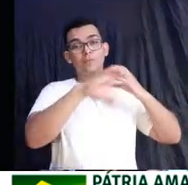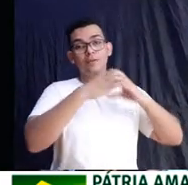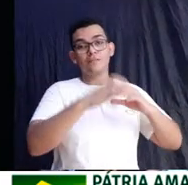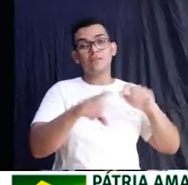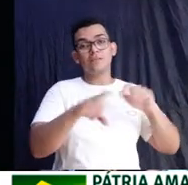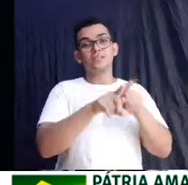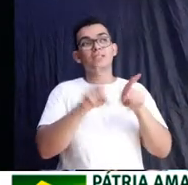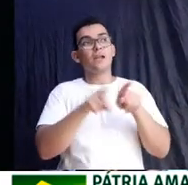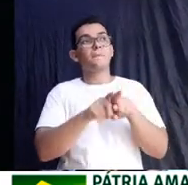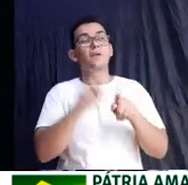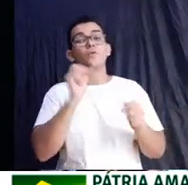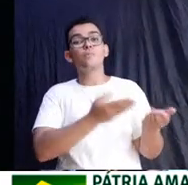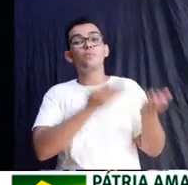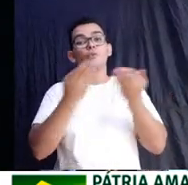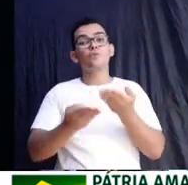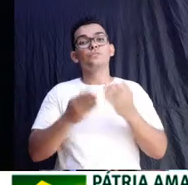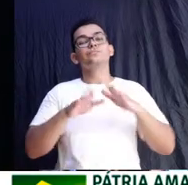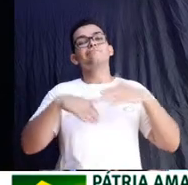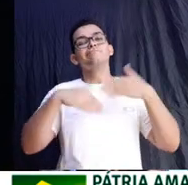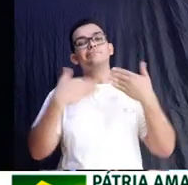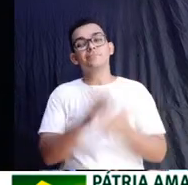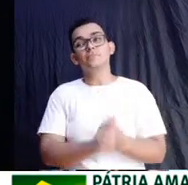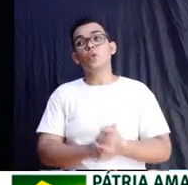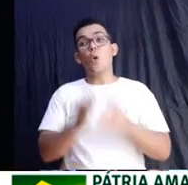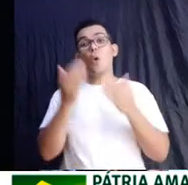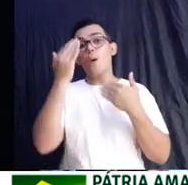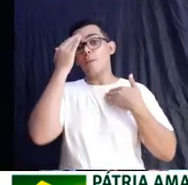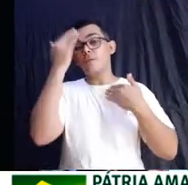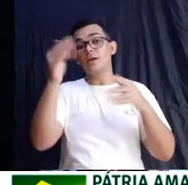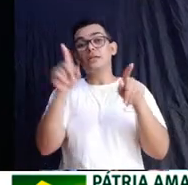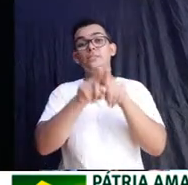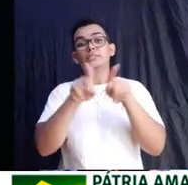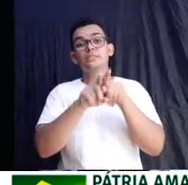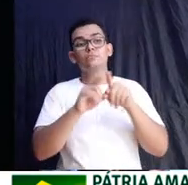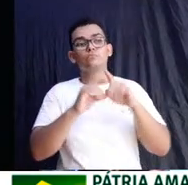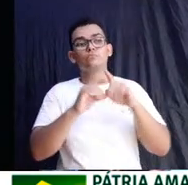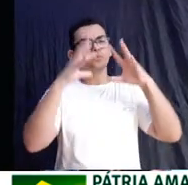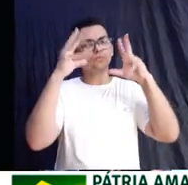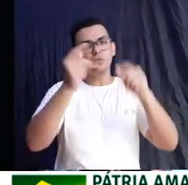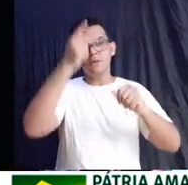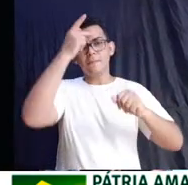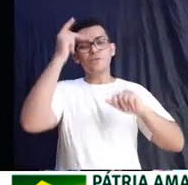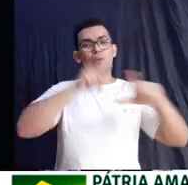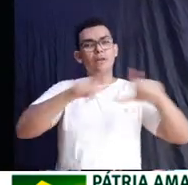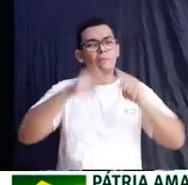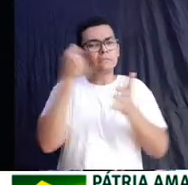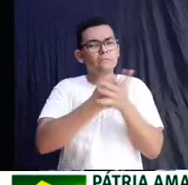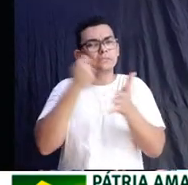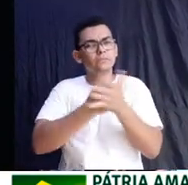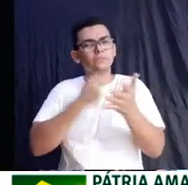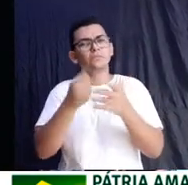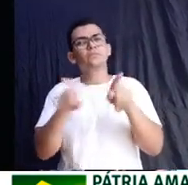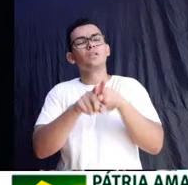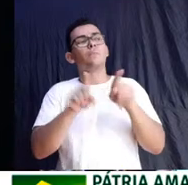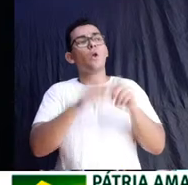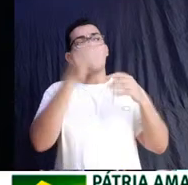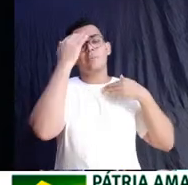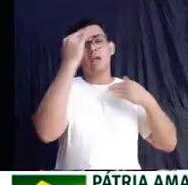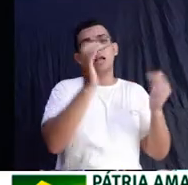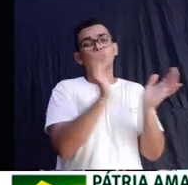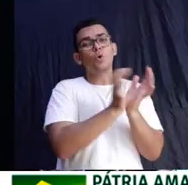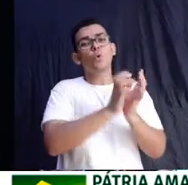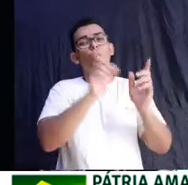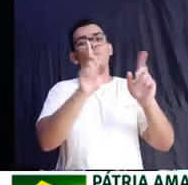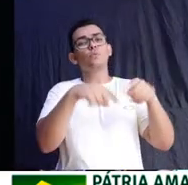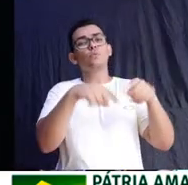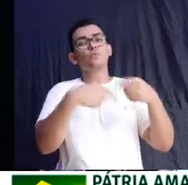obrigado. Meninos, muito obrigado por vocês terem vindo, aceitado aí o convite de vir aqui mostrar o talento de vocês, mostrar o trabalho de